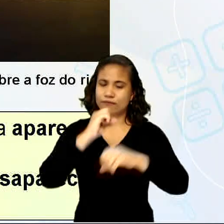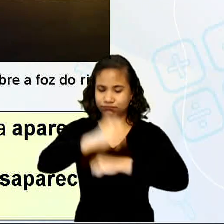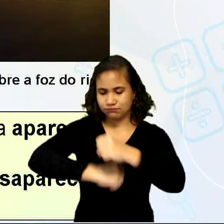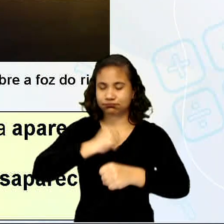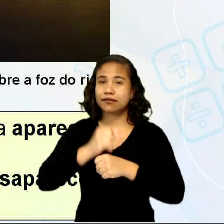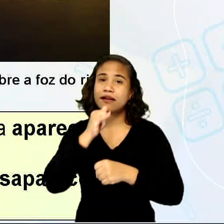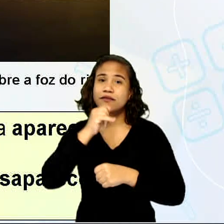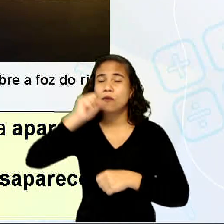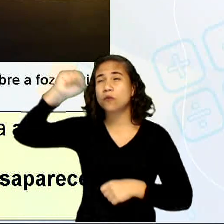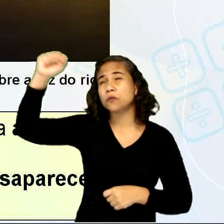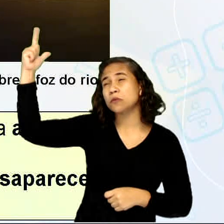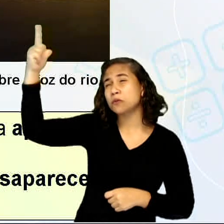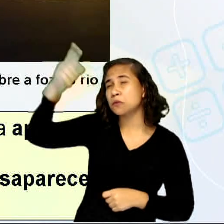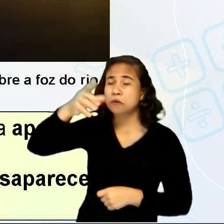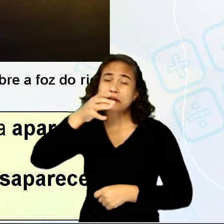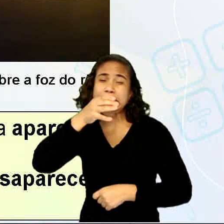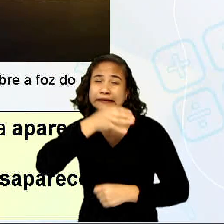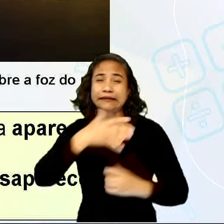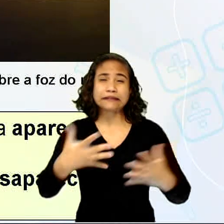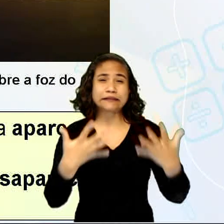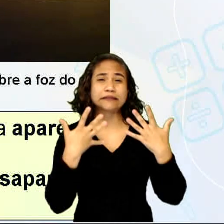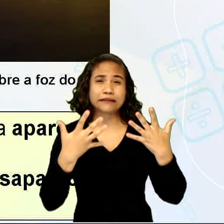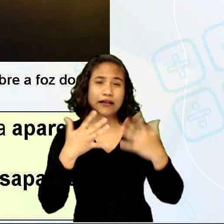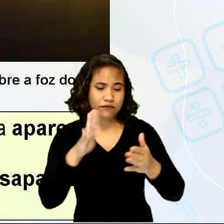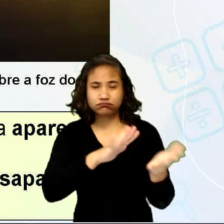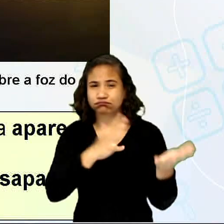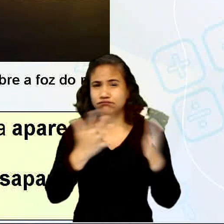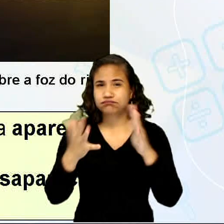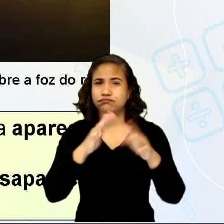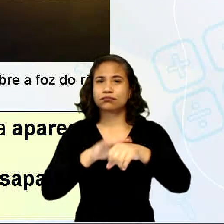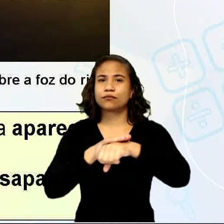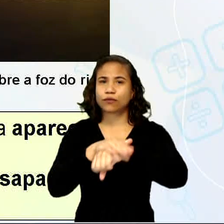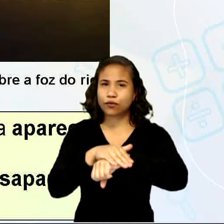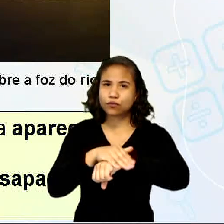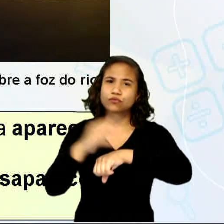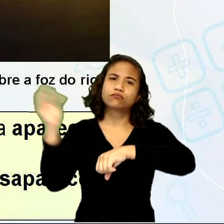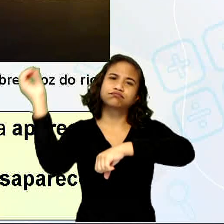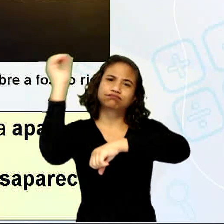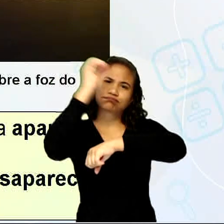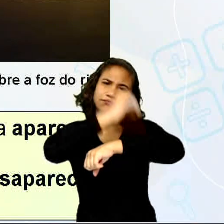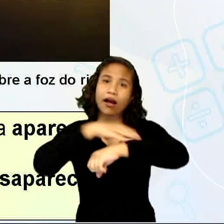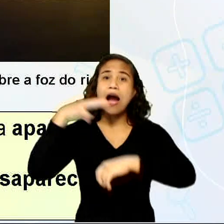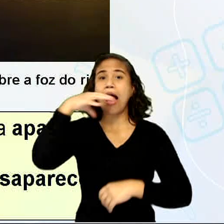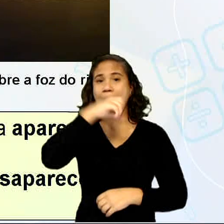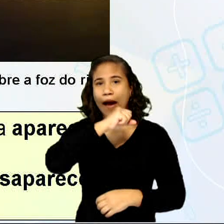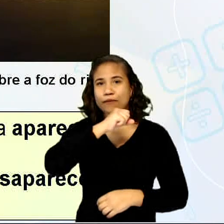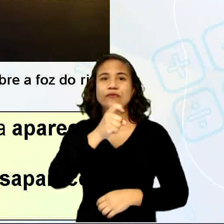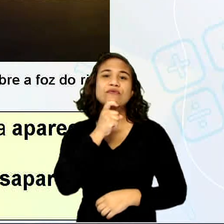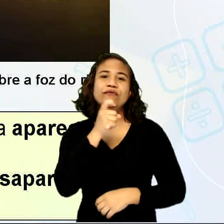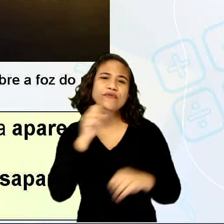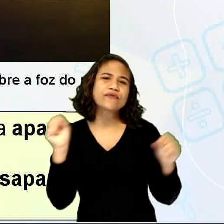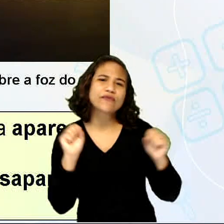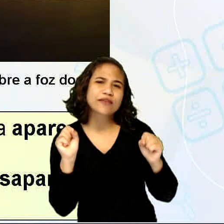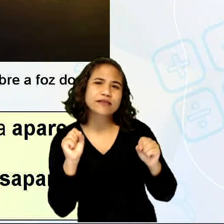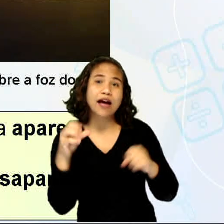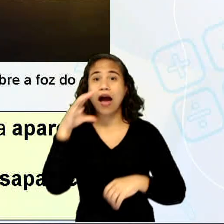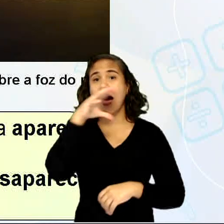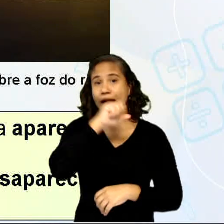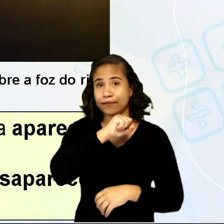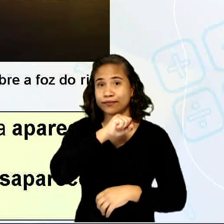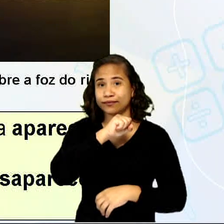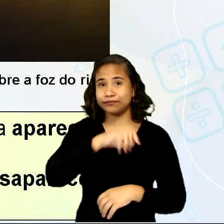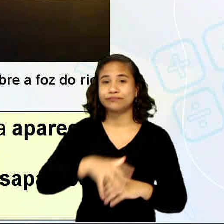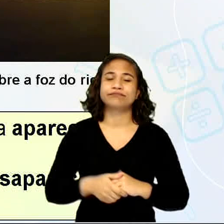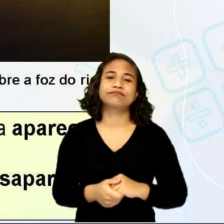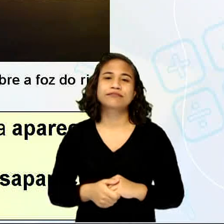por exemplo, a duração das noites é menor que no inverno. Eu trouxe essas duas imagens para nós